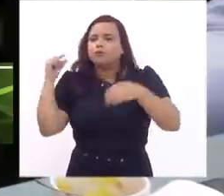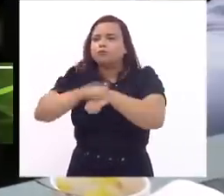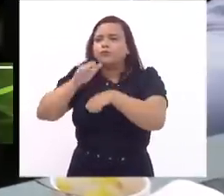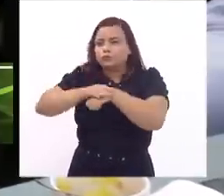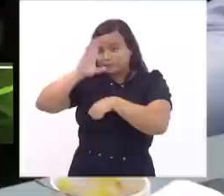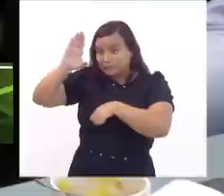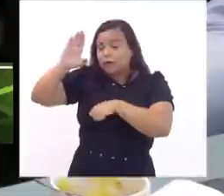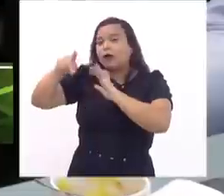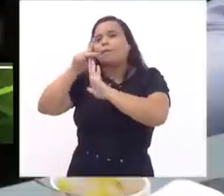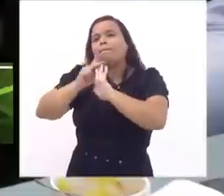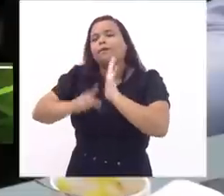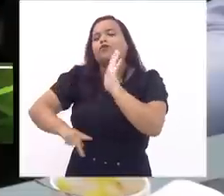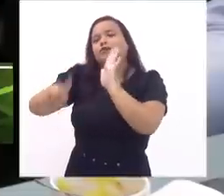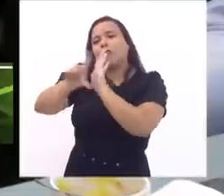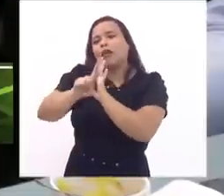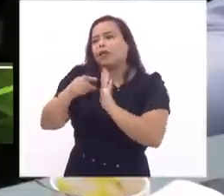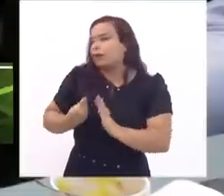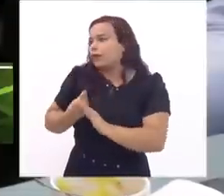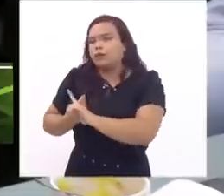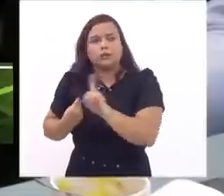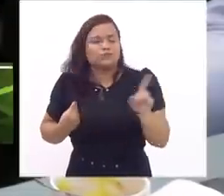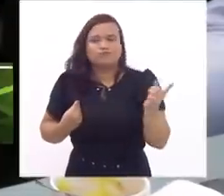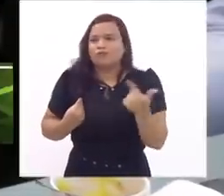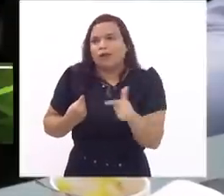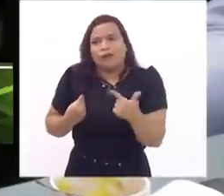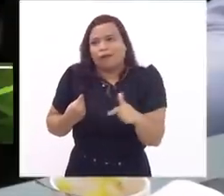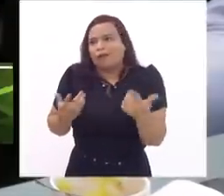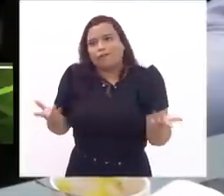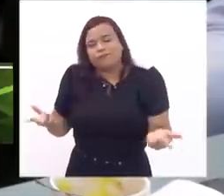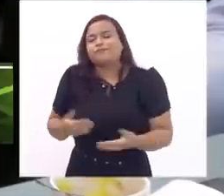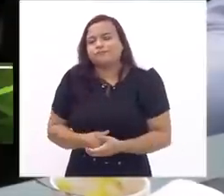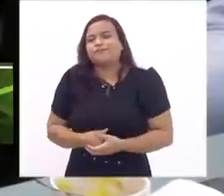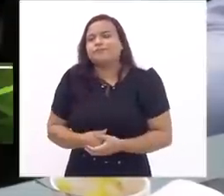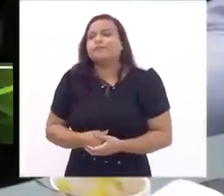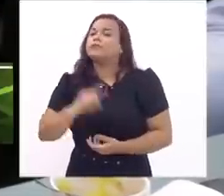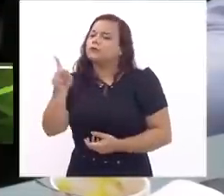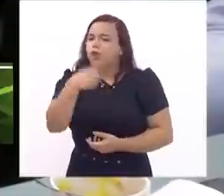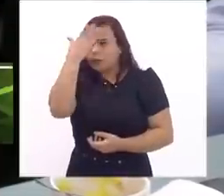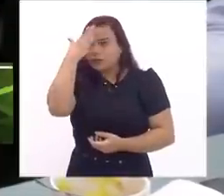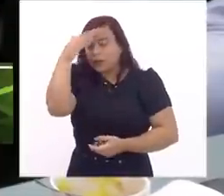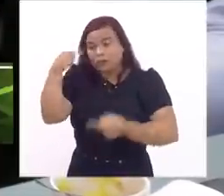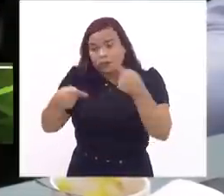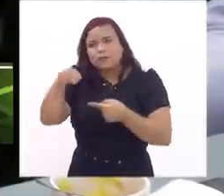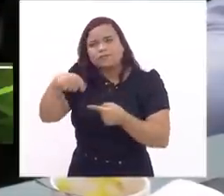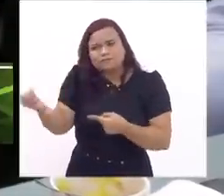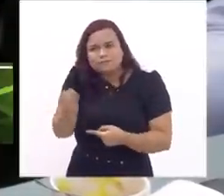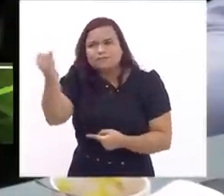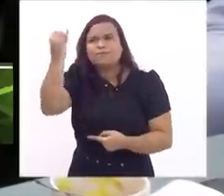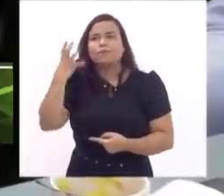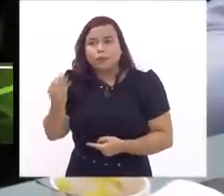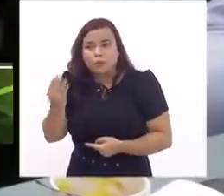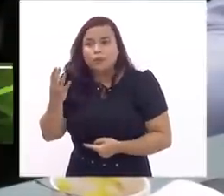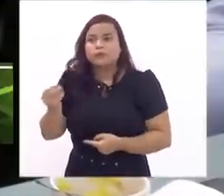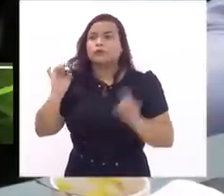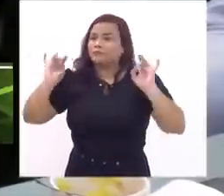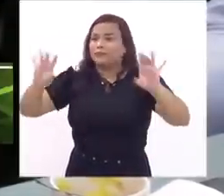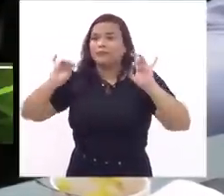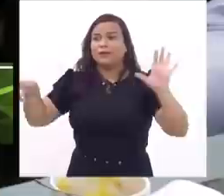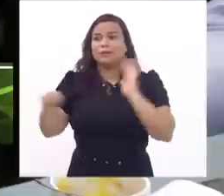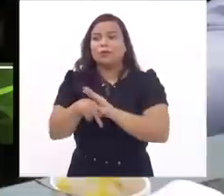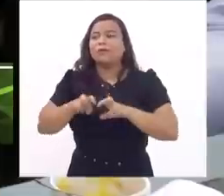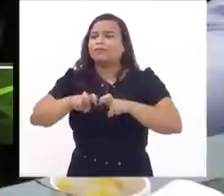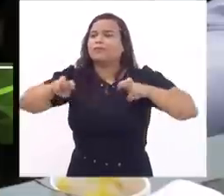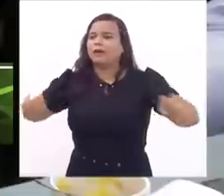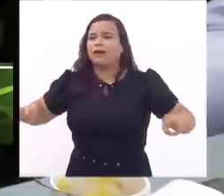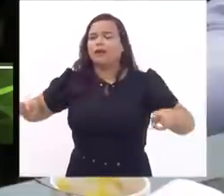lei não está aqui, e a gente sabe que esse é um debate muito caro, em especial para a bancada